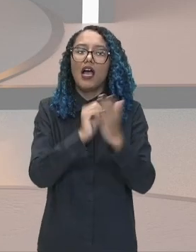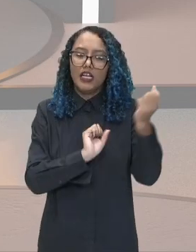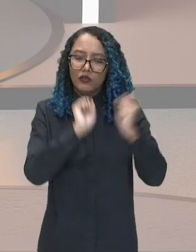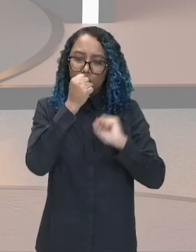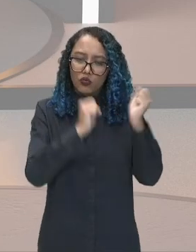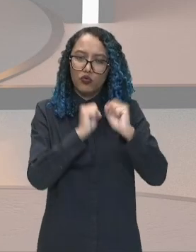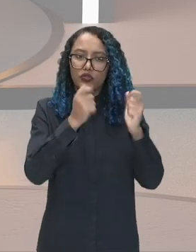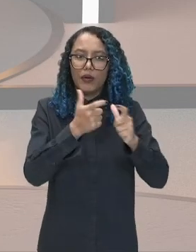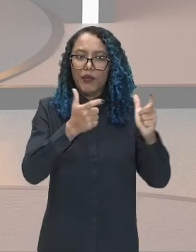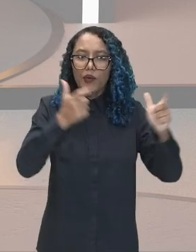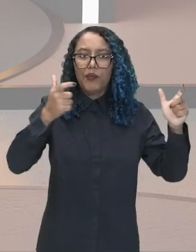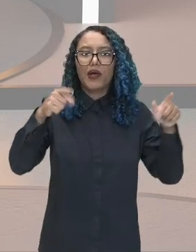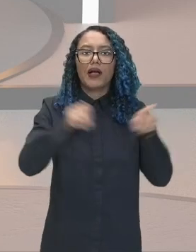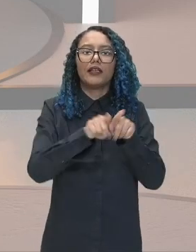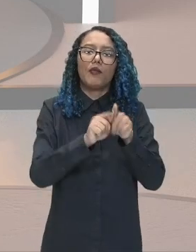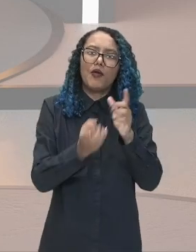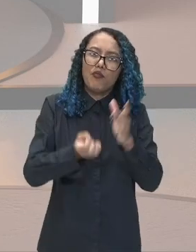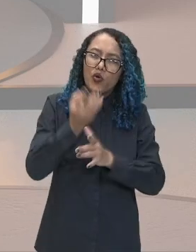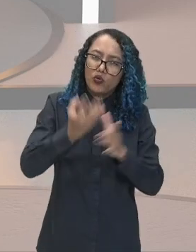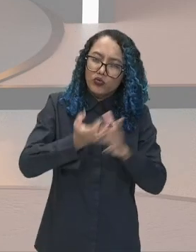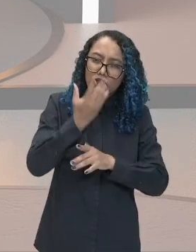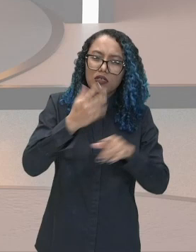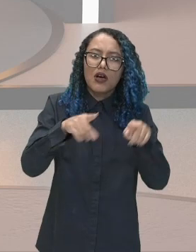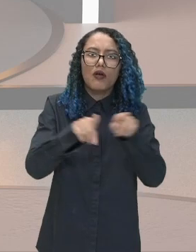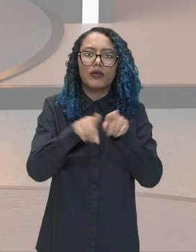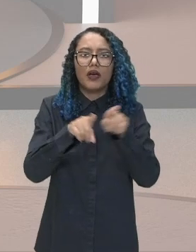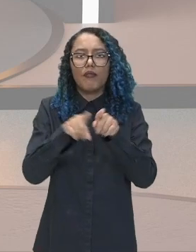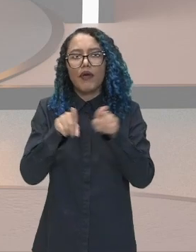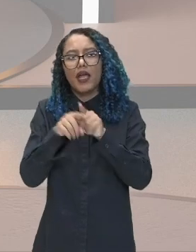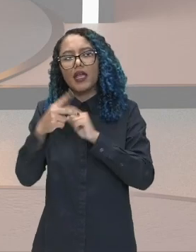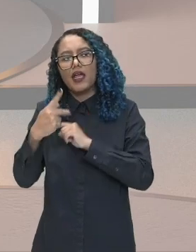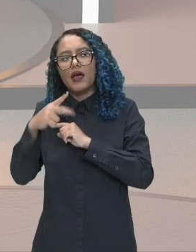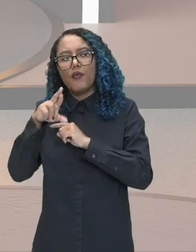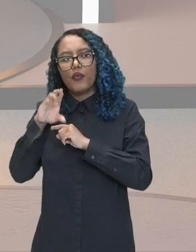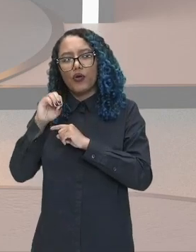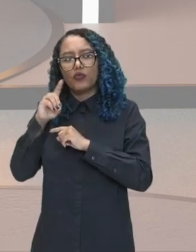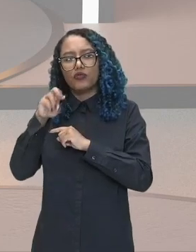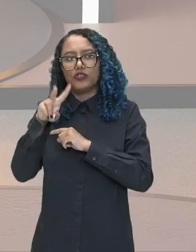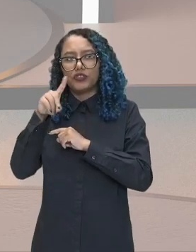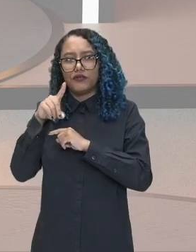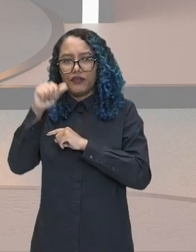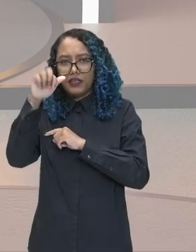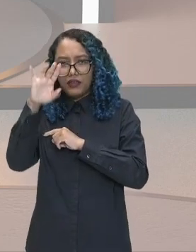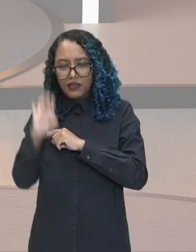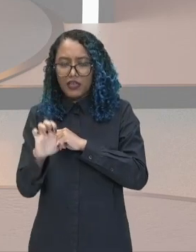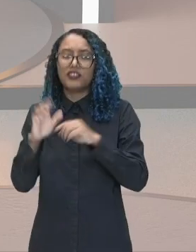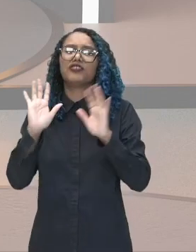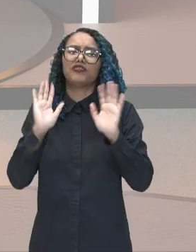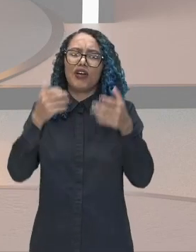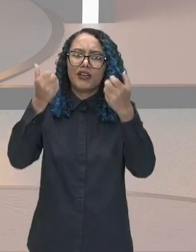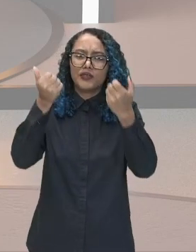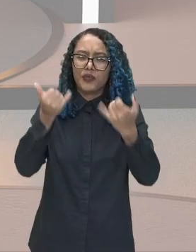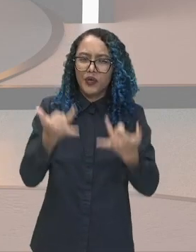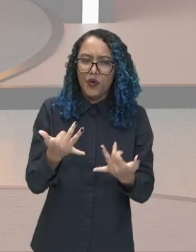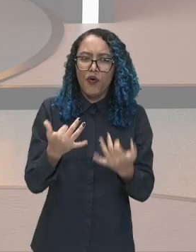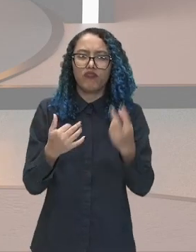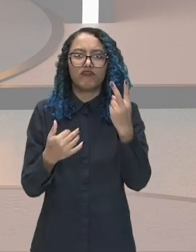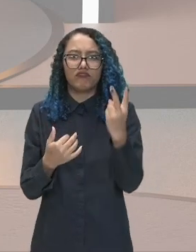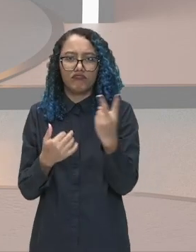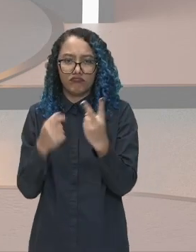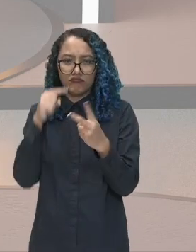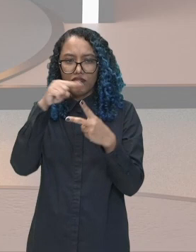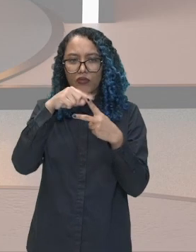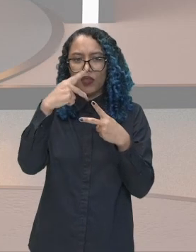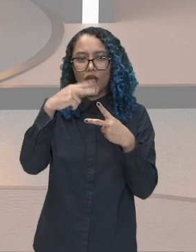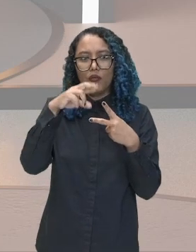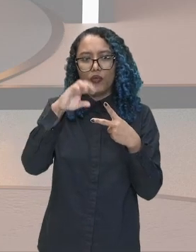produção e da produtividade. Nós já explicamos aí a diferença entre produção e produtividade, né? A